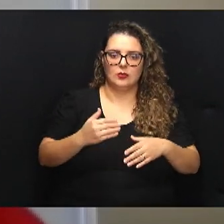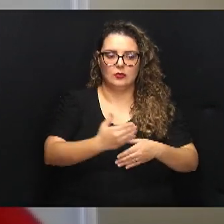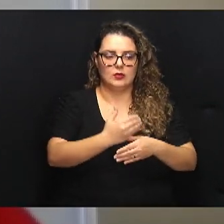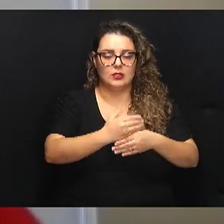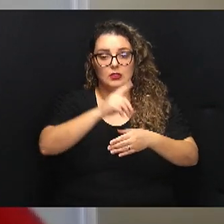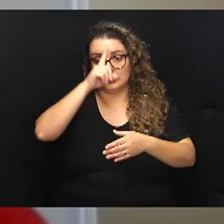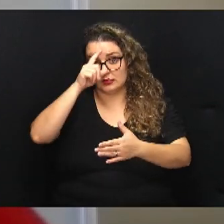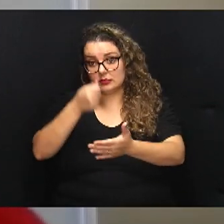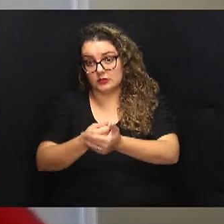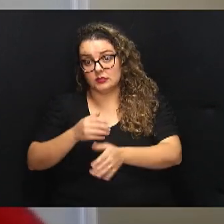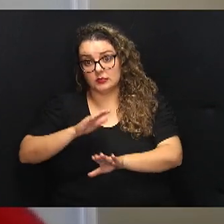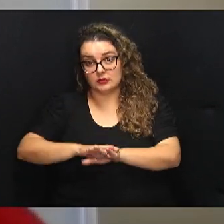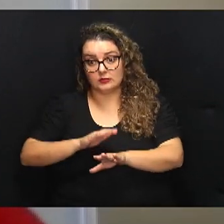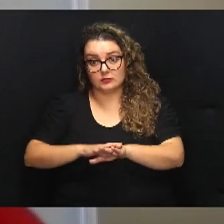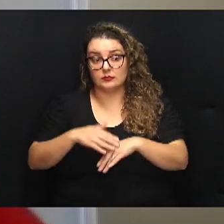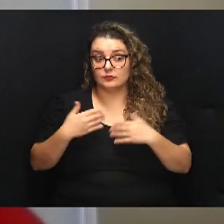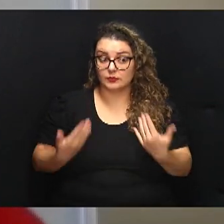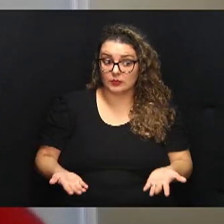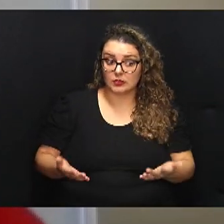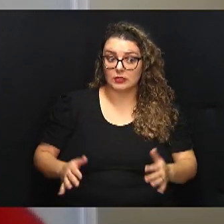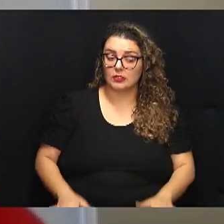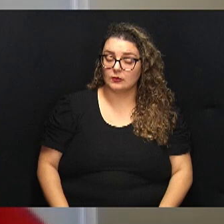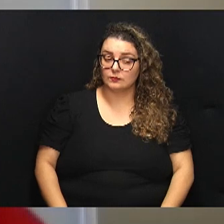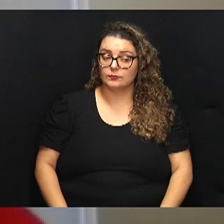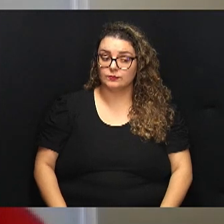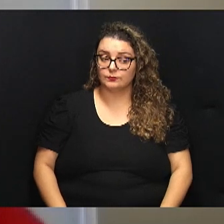medidas, ele vai